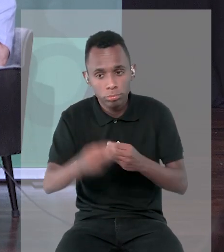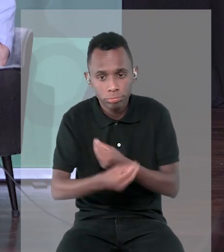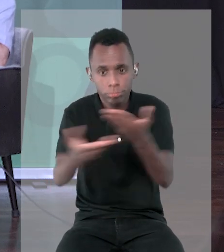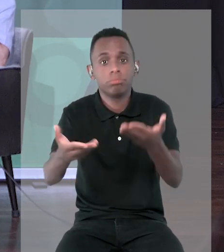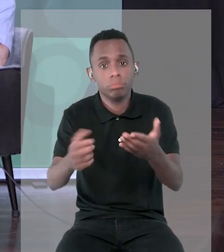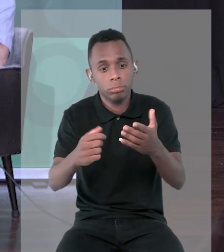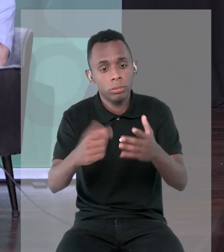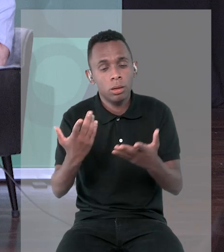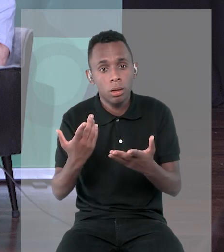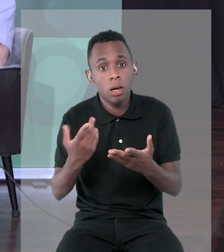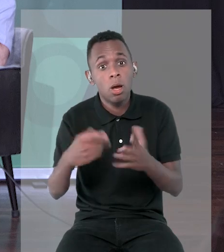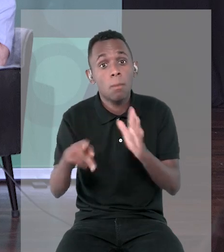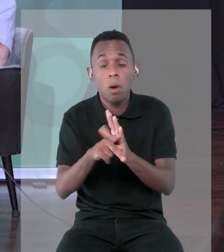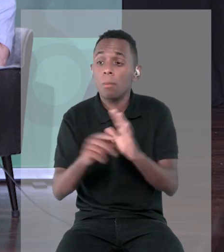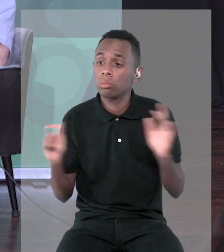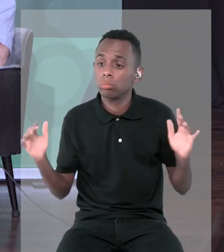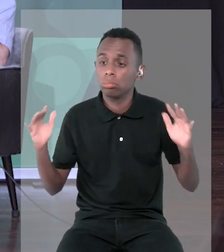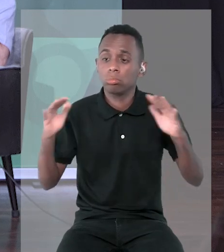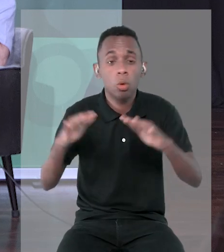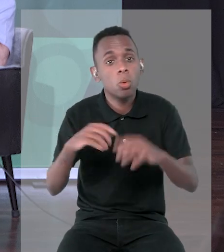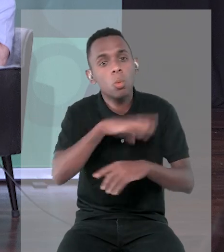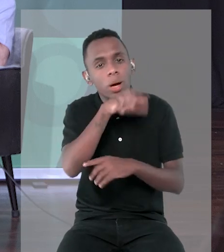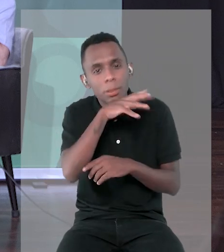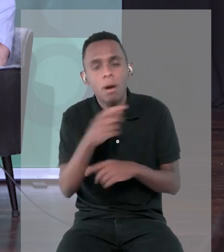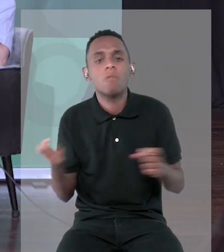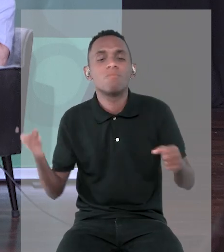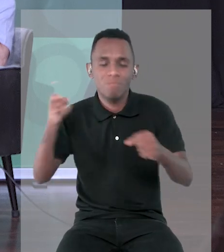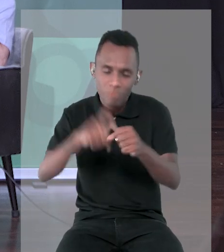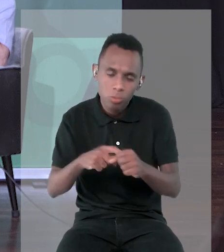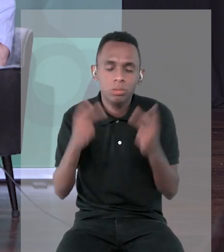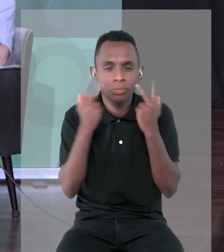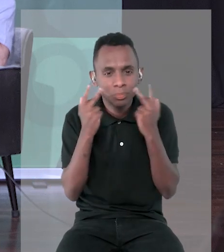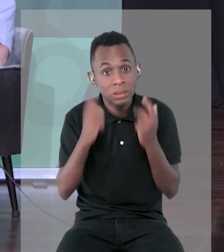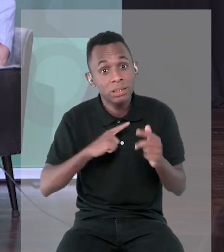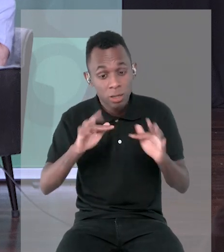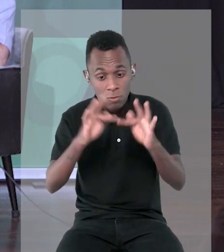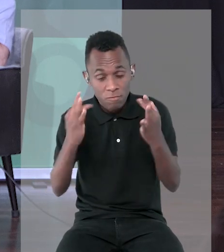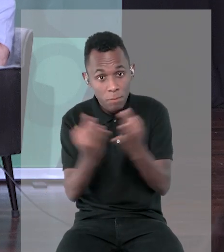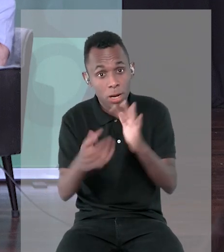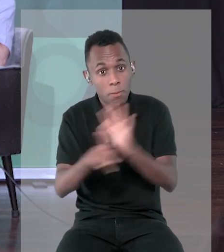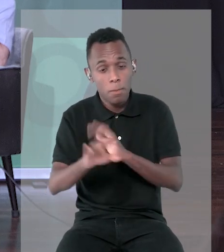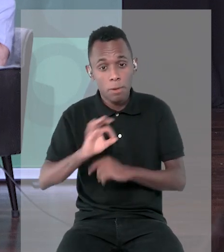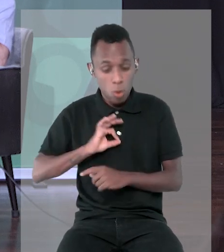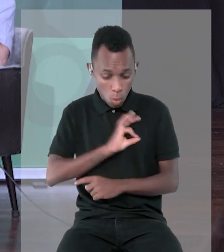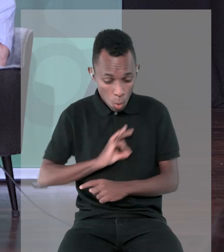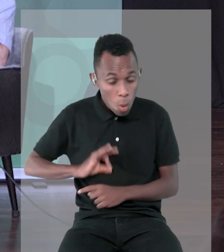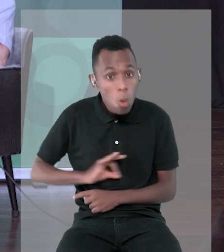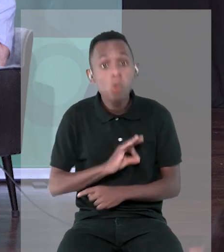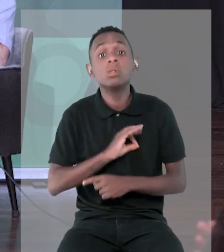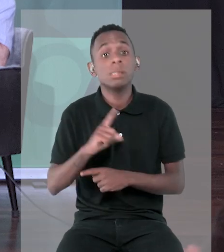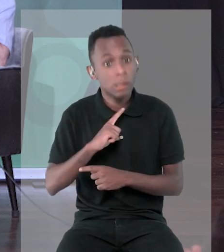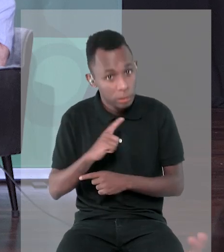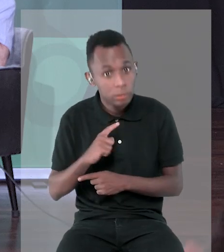de volta, os animais voltam espontaneamente, eles voltam sozinhos. Nós temos até lá uma família de onça, foi filmada por um pessoal